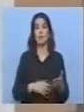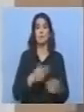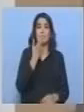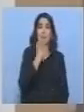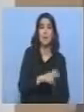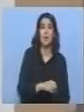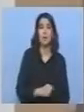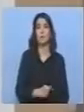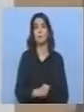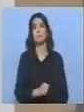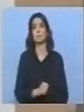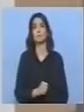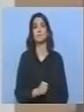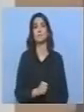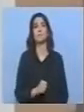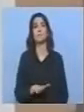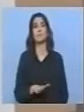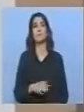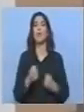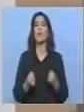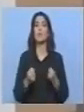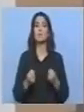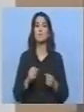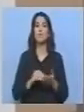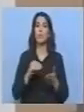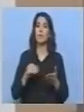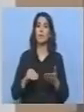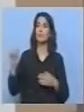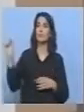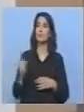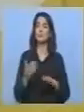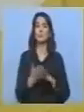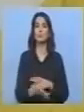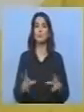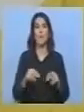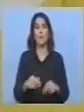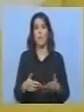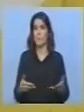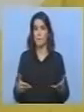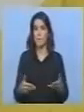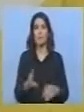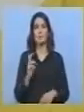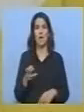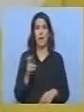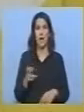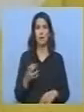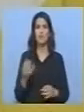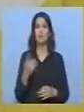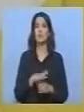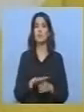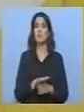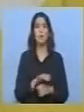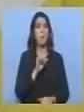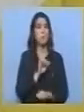aposentam e não conseguimos fazer contratação de novas pessoas. Durante anos tivemos uma situação de bloqueio